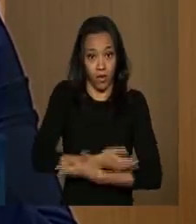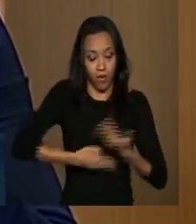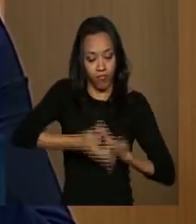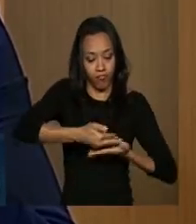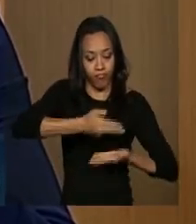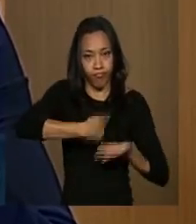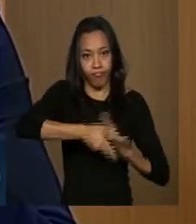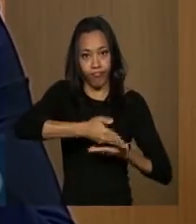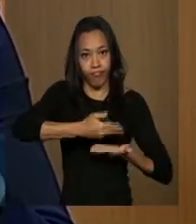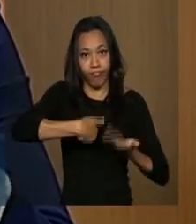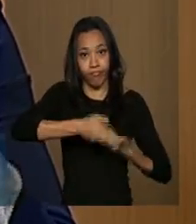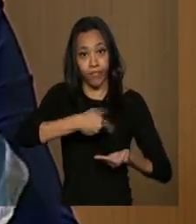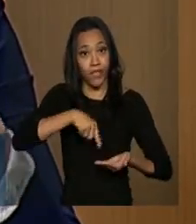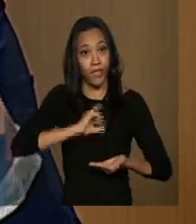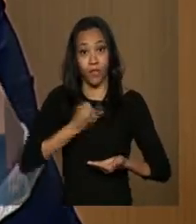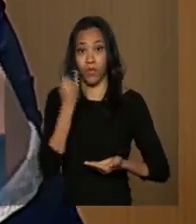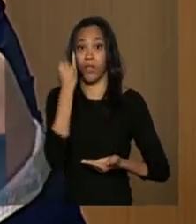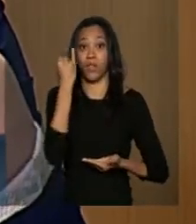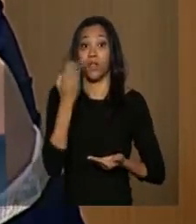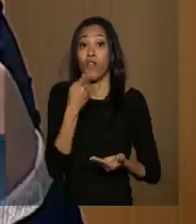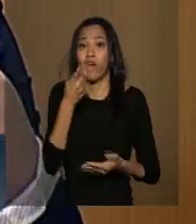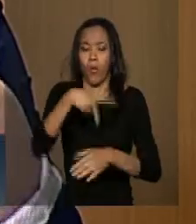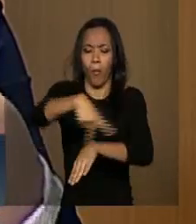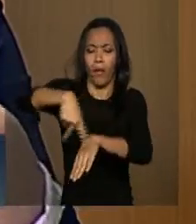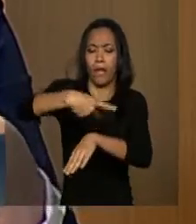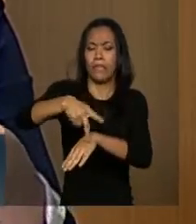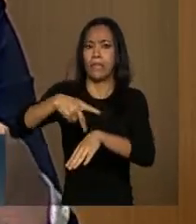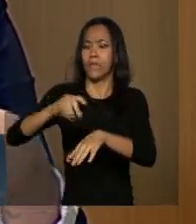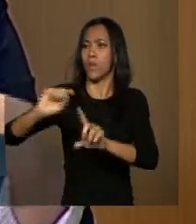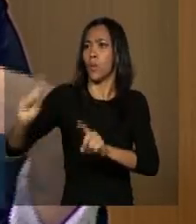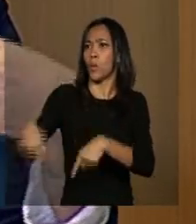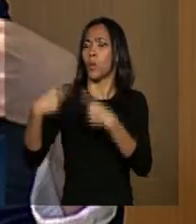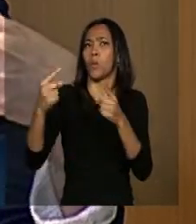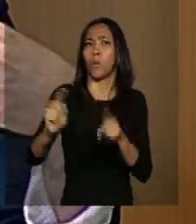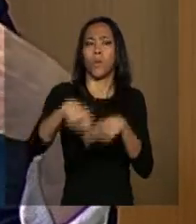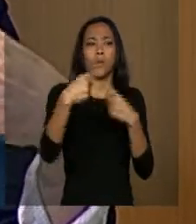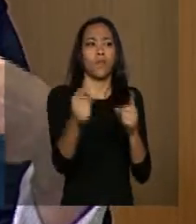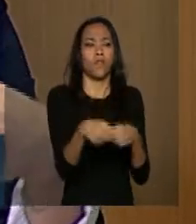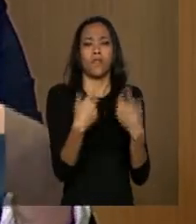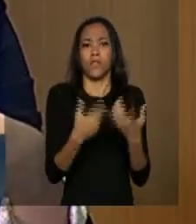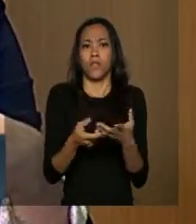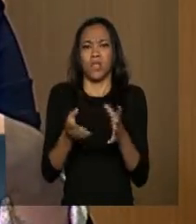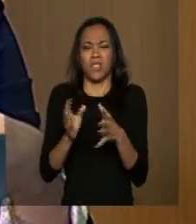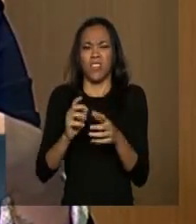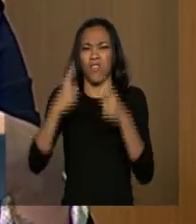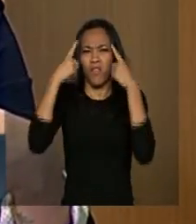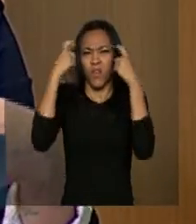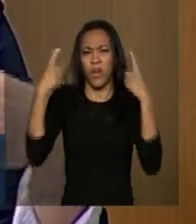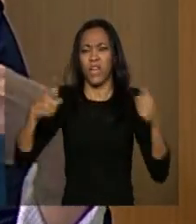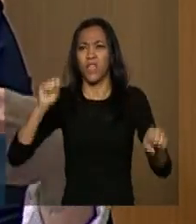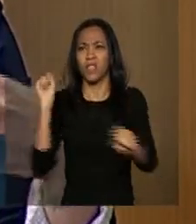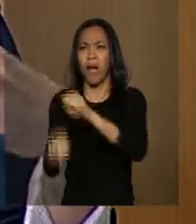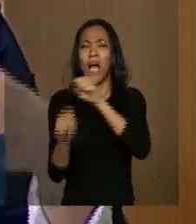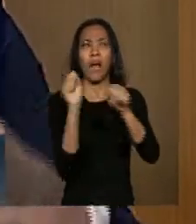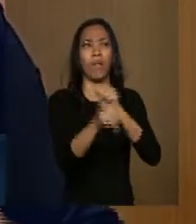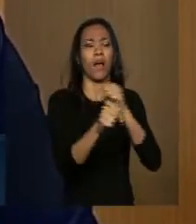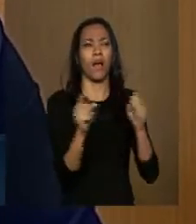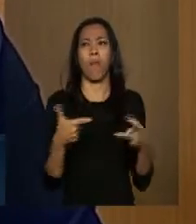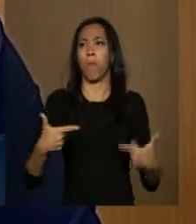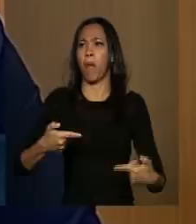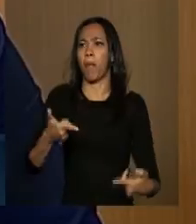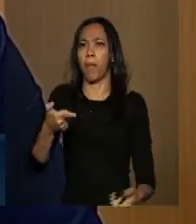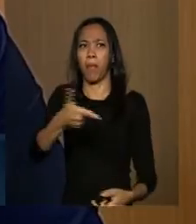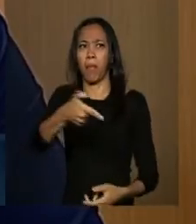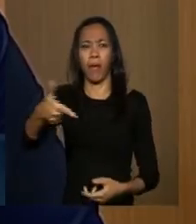quando a gente fala de um país cheio de desafios como o nosso, um país que os índices de violência são altíssimos, e a gente pensa